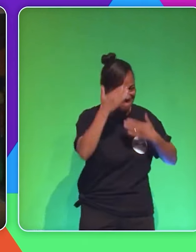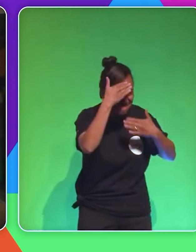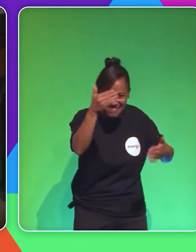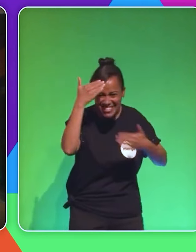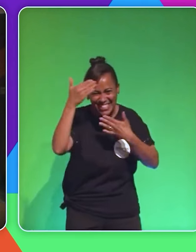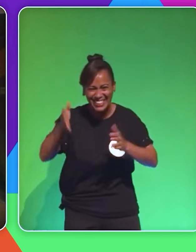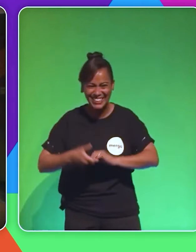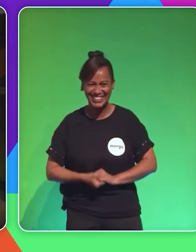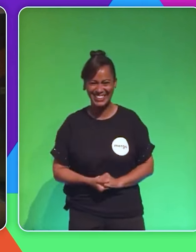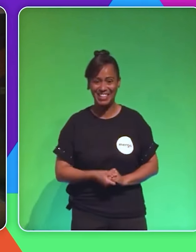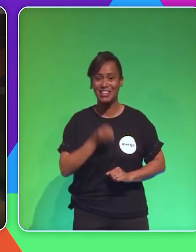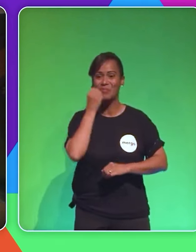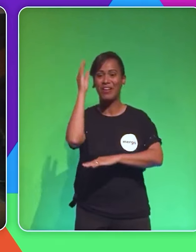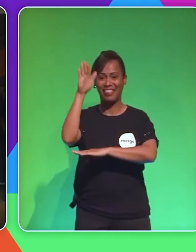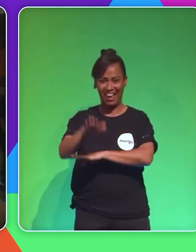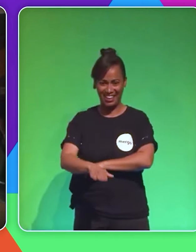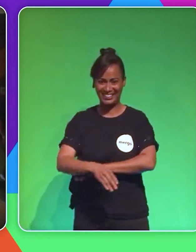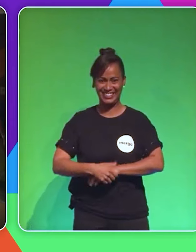Boa